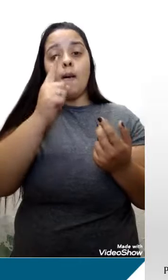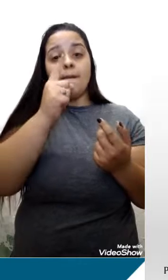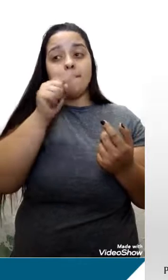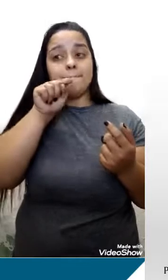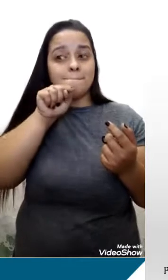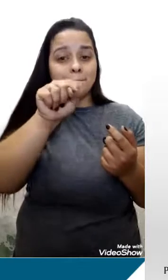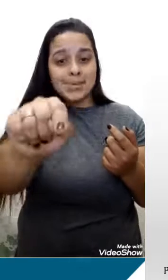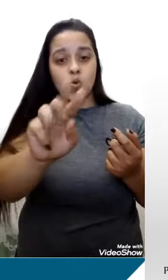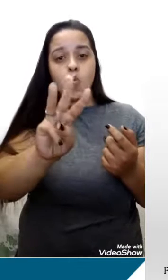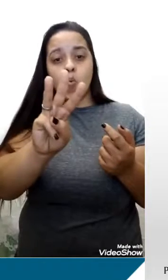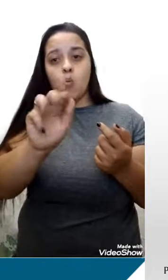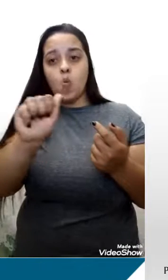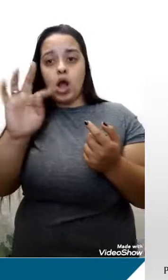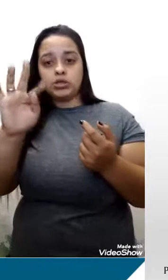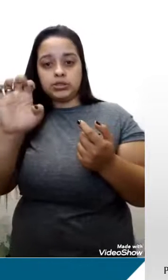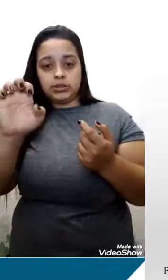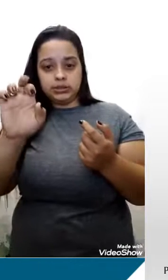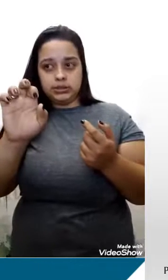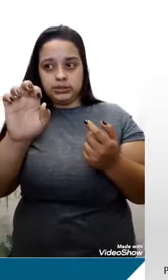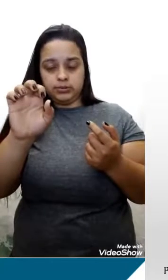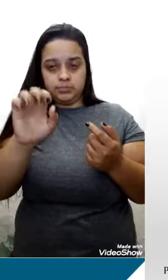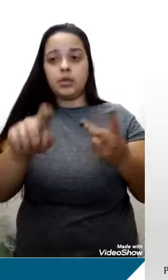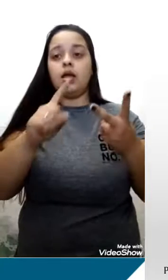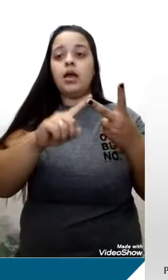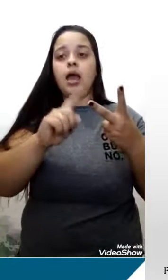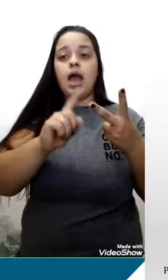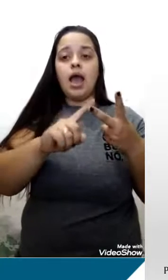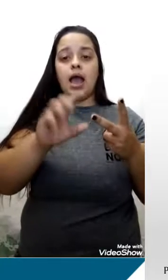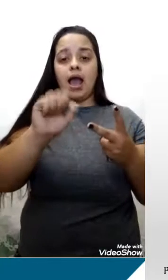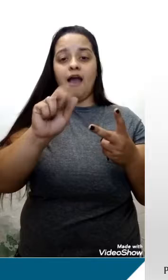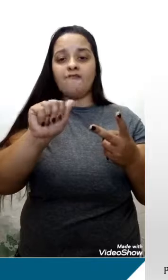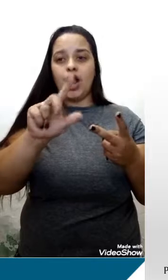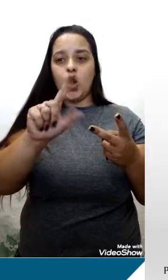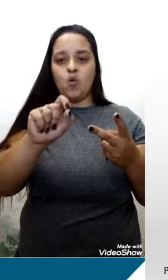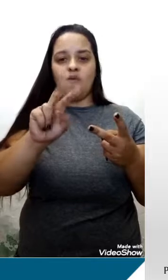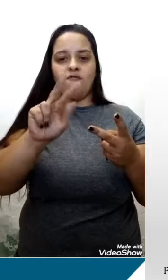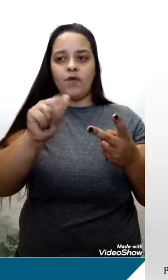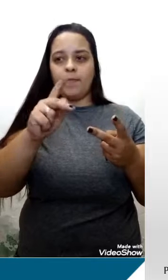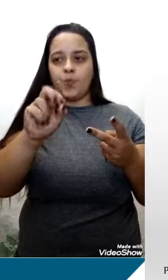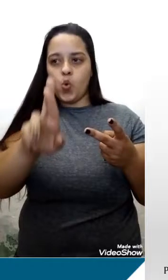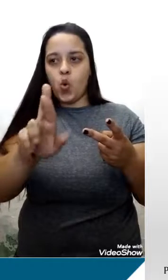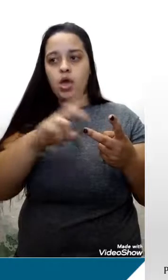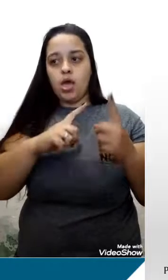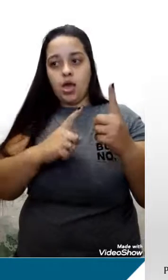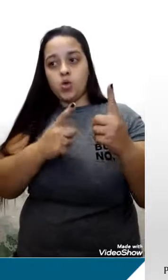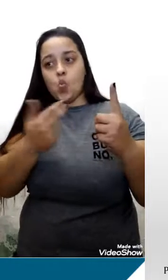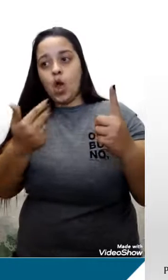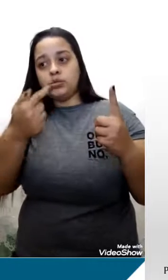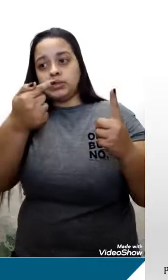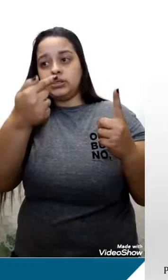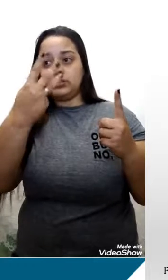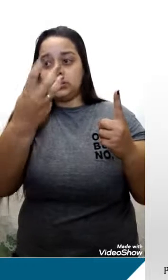igual a 1000 watts, o cavalo-vapor, que é igual a 736 watts, e o horsepower, que